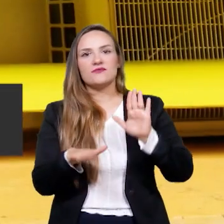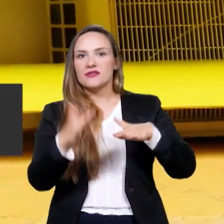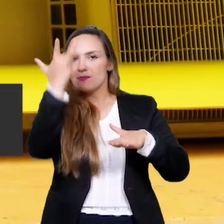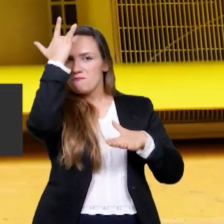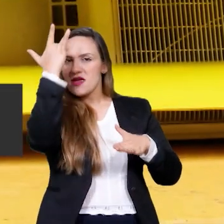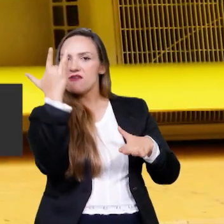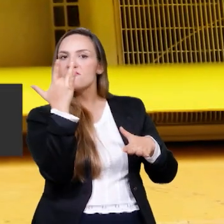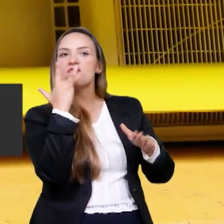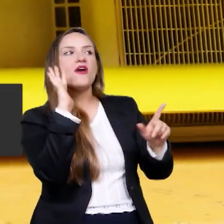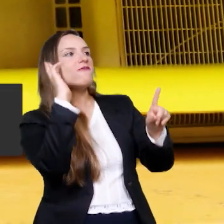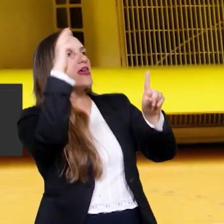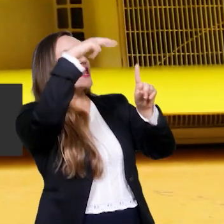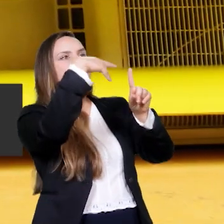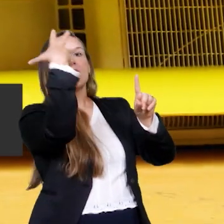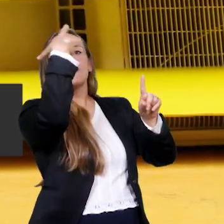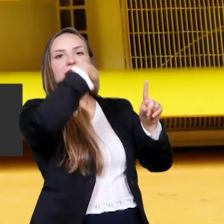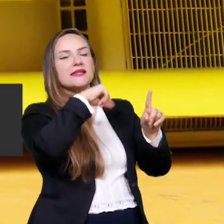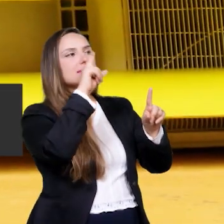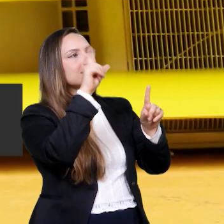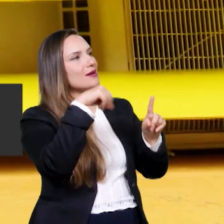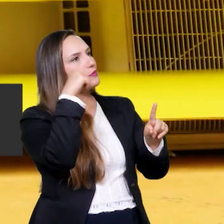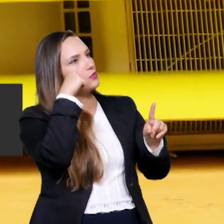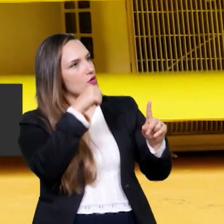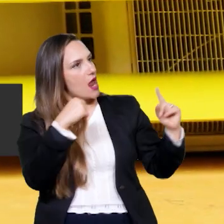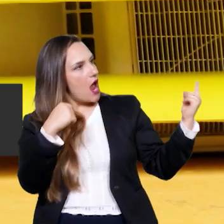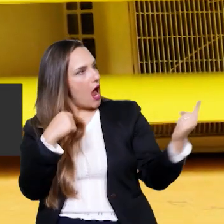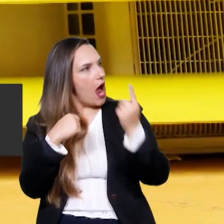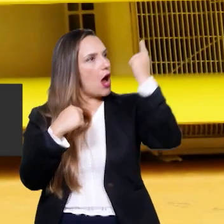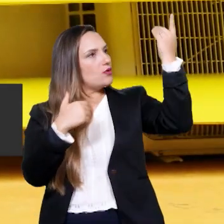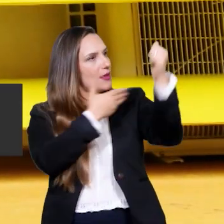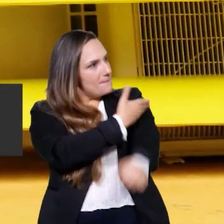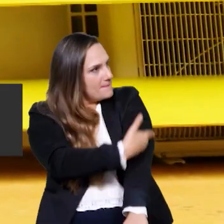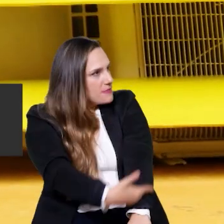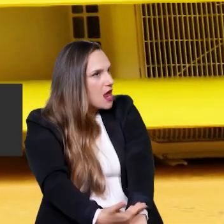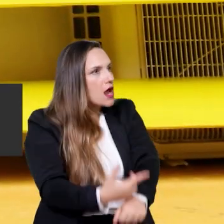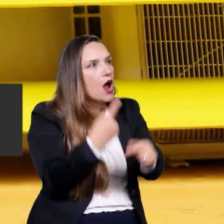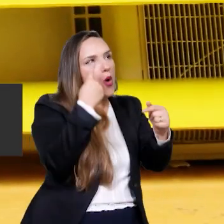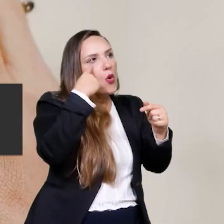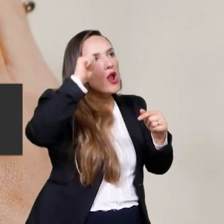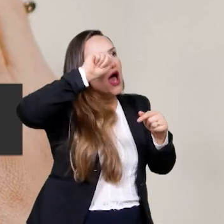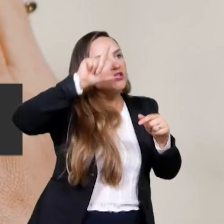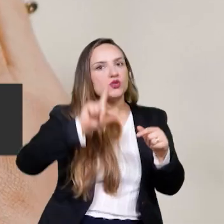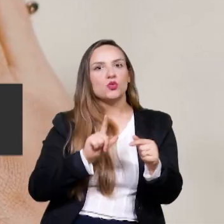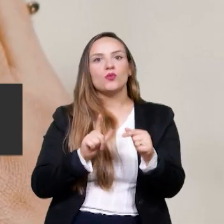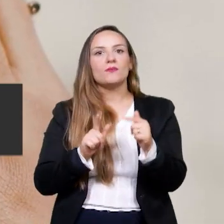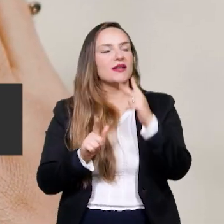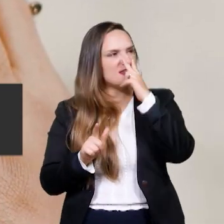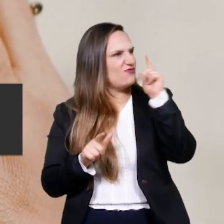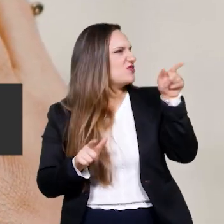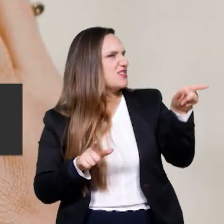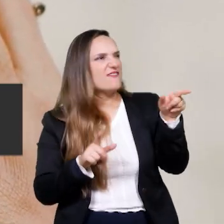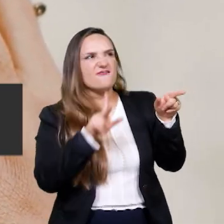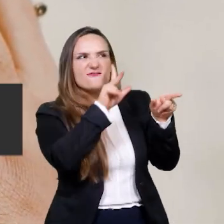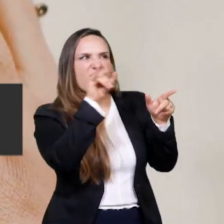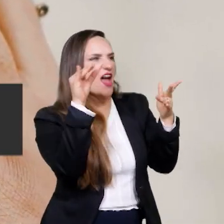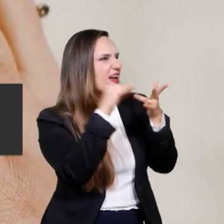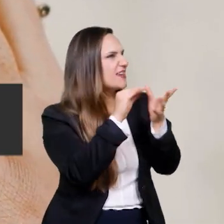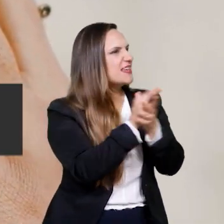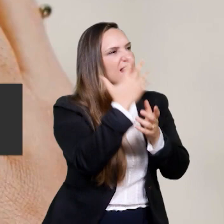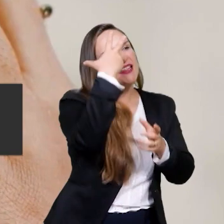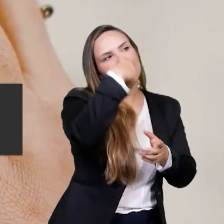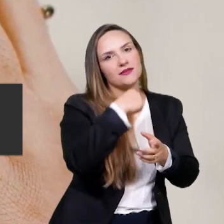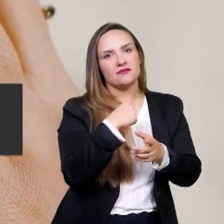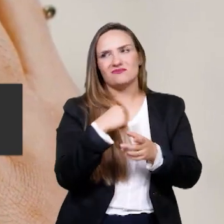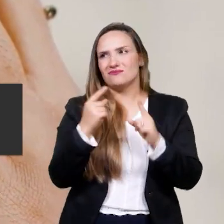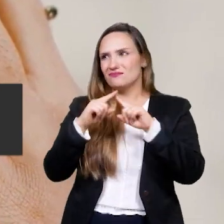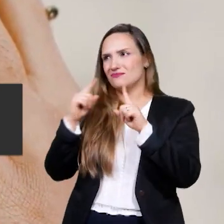padrão. Esse é o padrão de mulher para casar, por exemplo. Né? E Freire já dizia isso lá atrás. Né? A mulher preta serve apenas para fornicar. E não